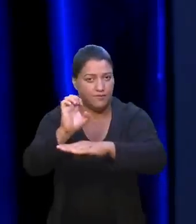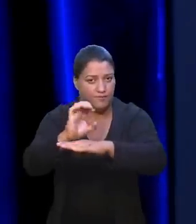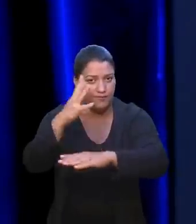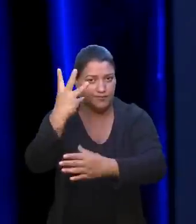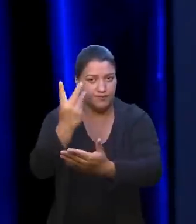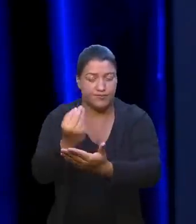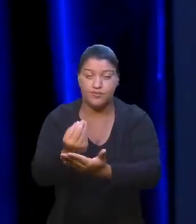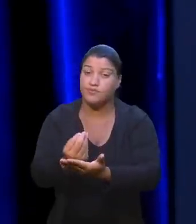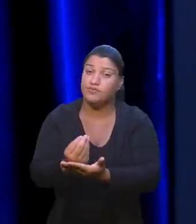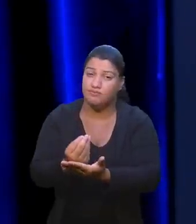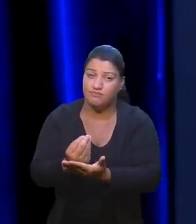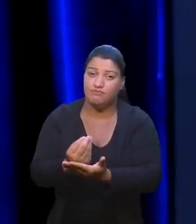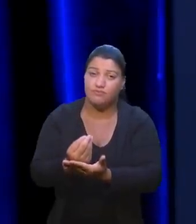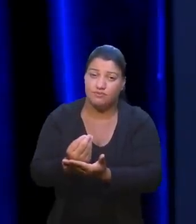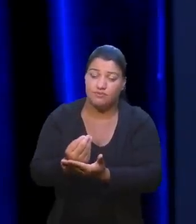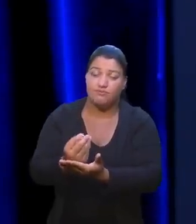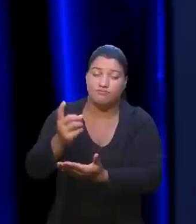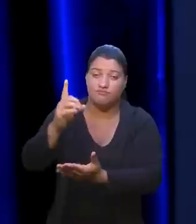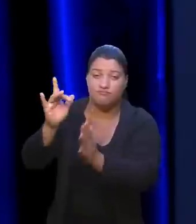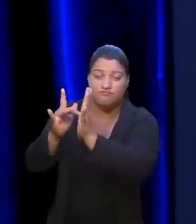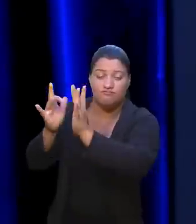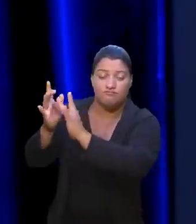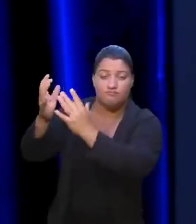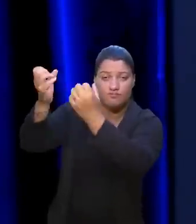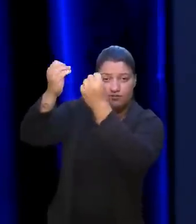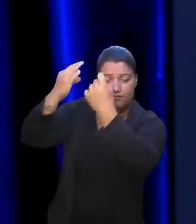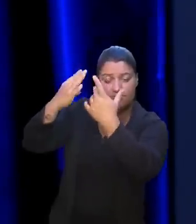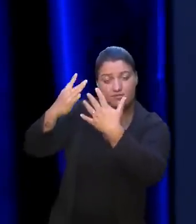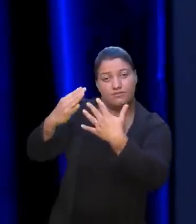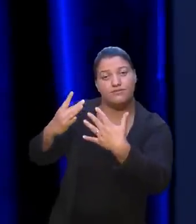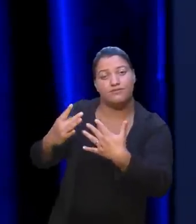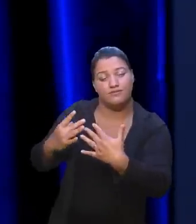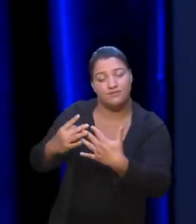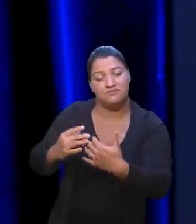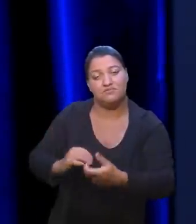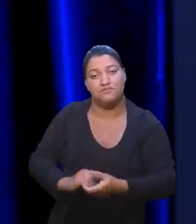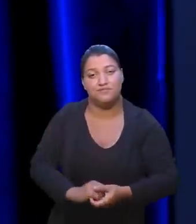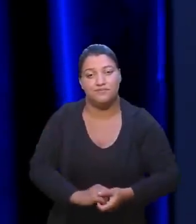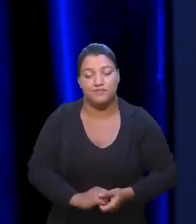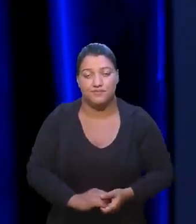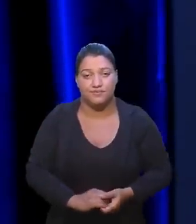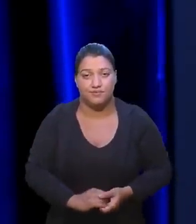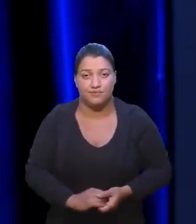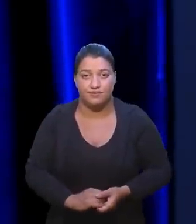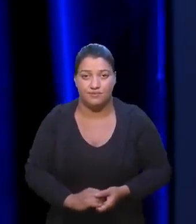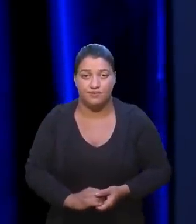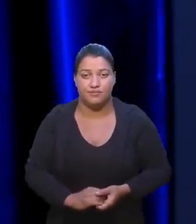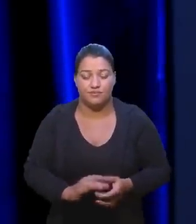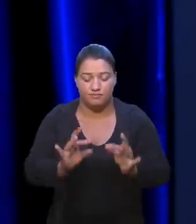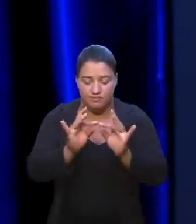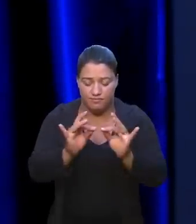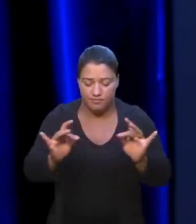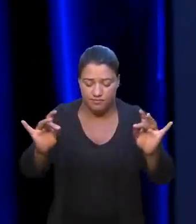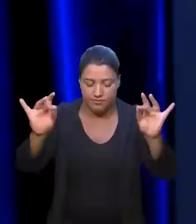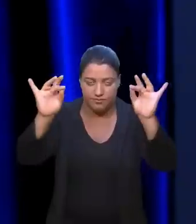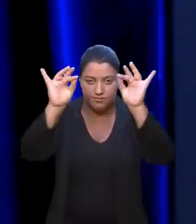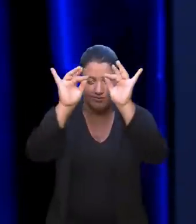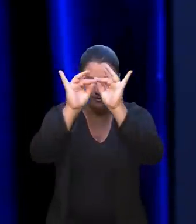Espírita, as vossas bênçãos de luz e de paz. Que assim seja.